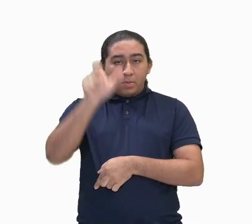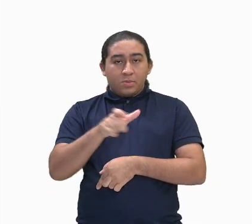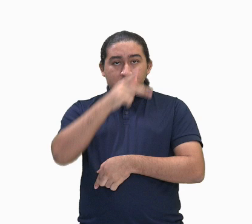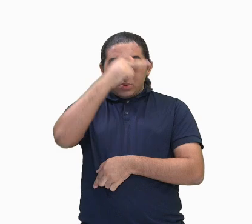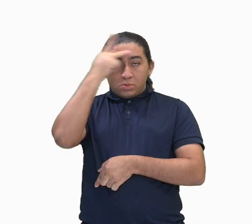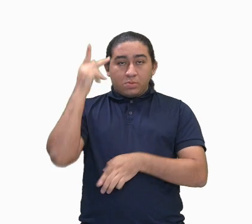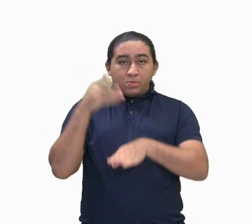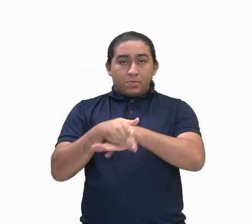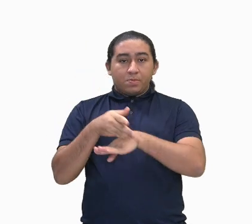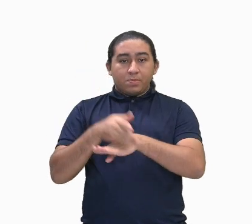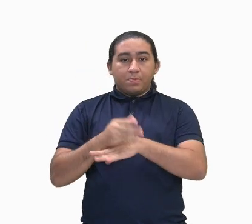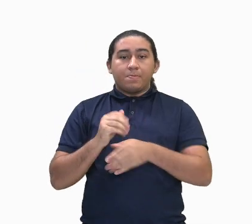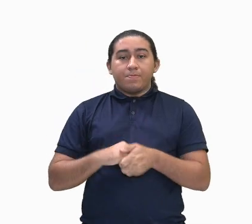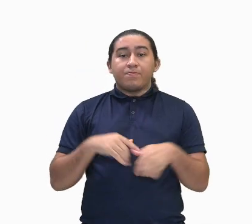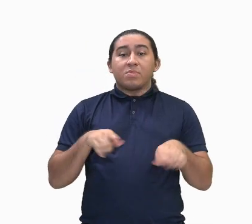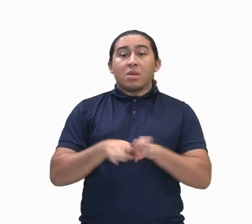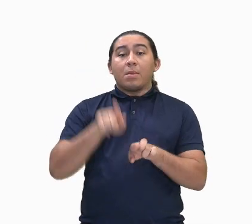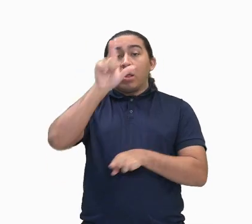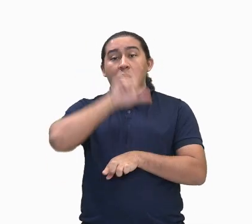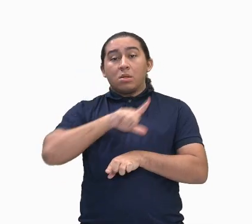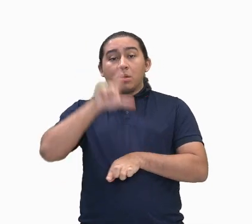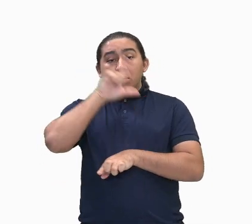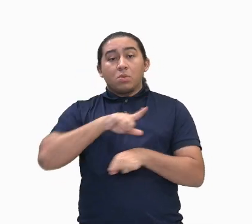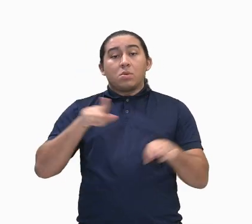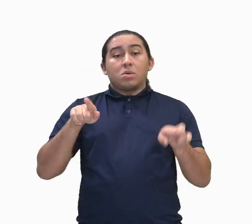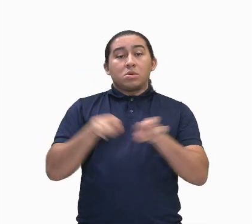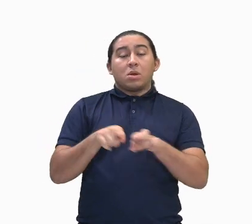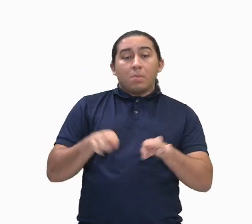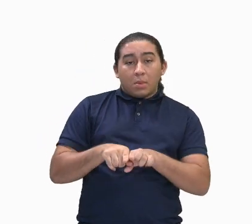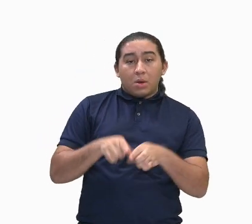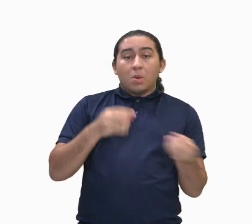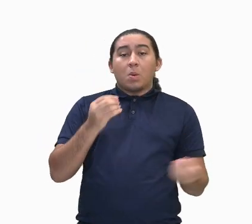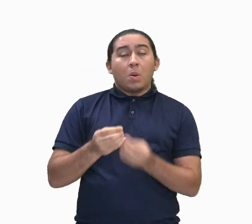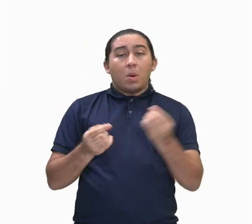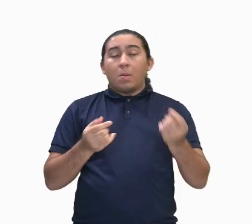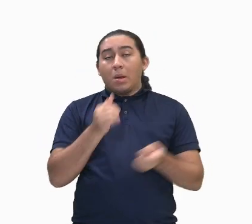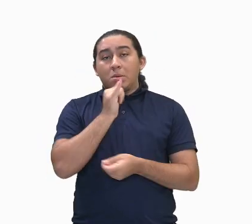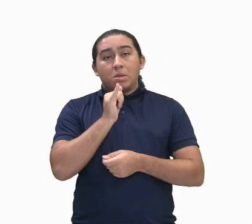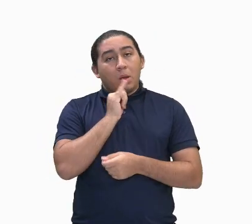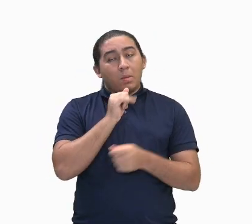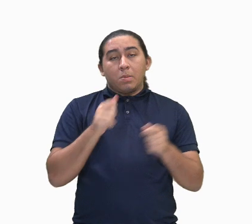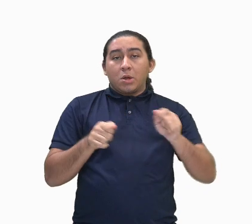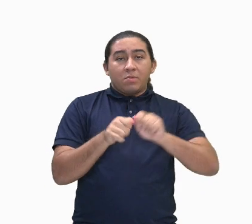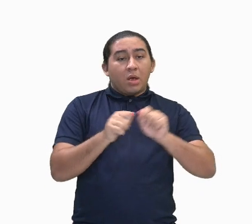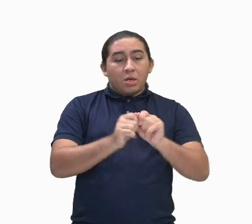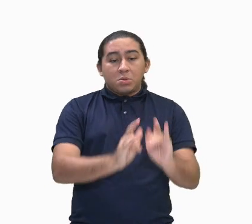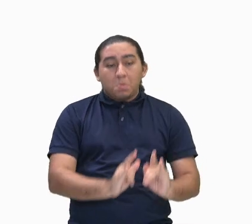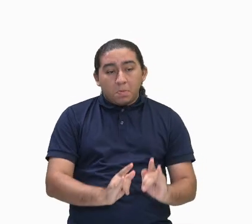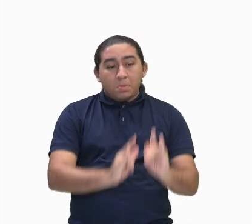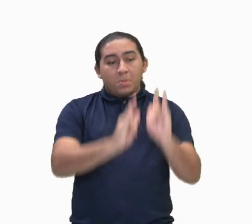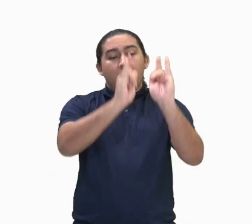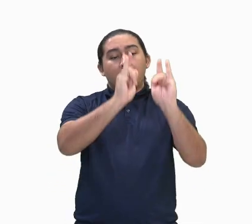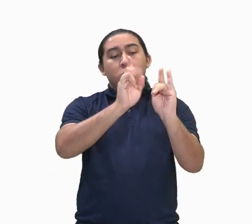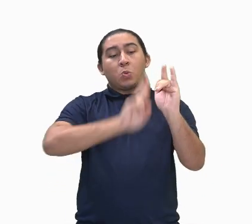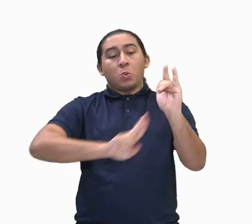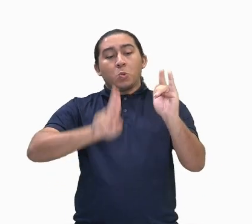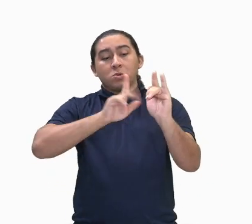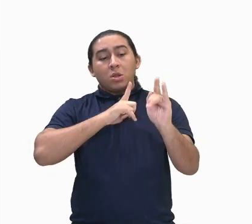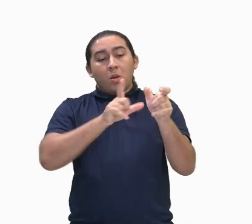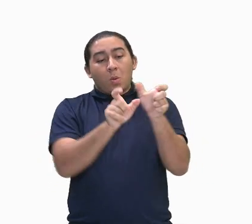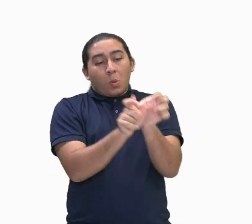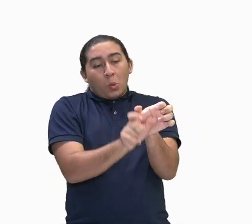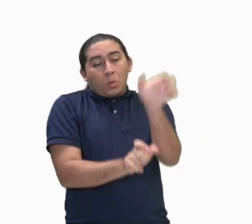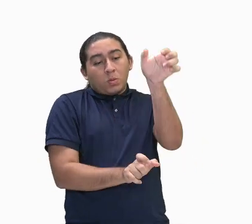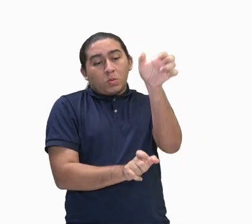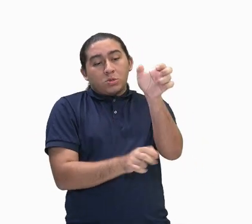literatura, a produção escrita, a arquitetura, como os prédios são construídos, como, por exemplo, na utilização de colunas e tudo mais,